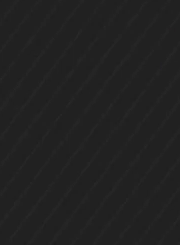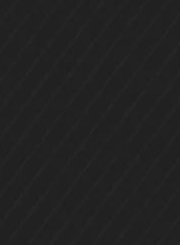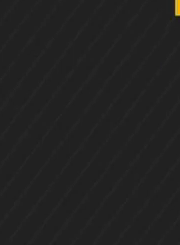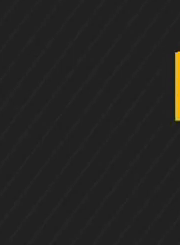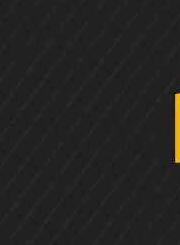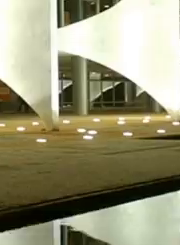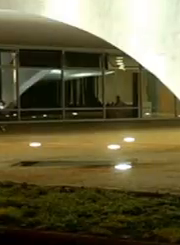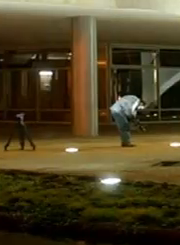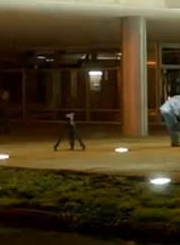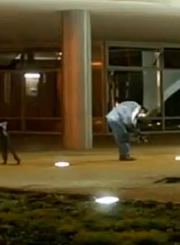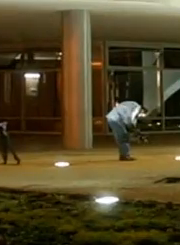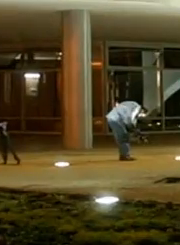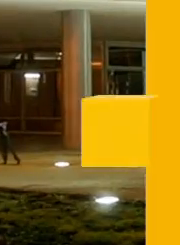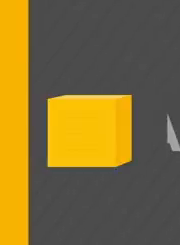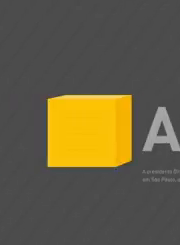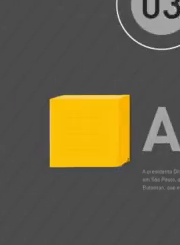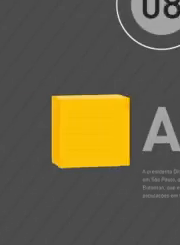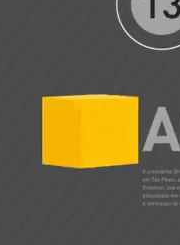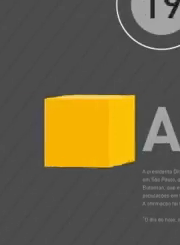Olá,